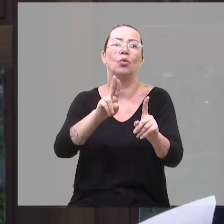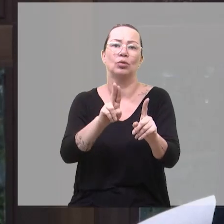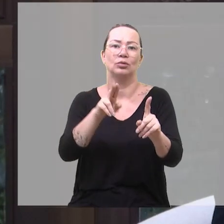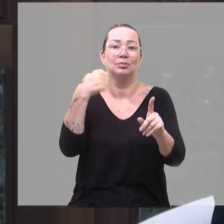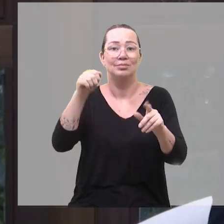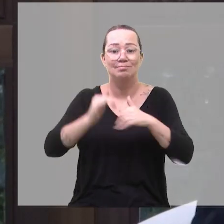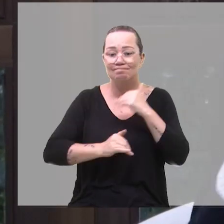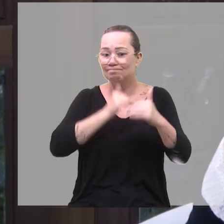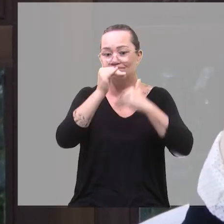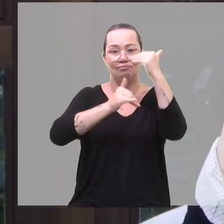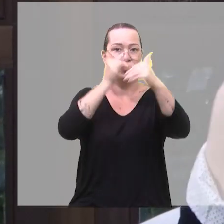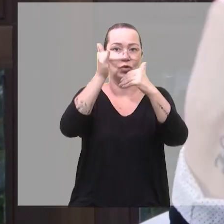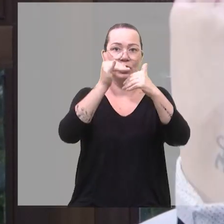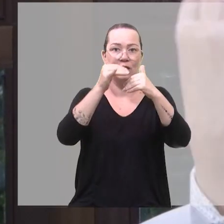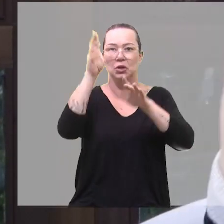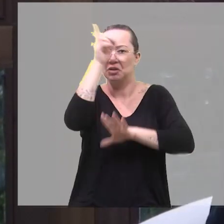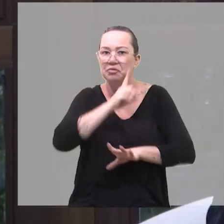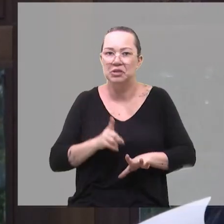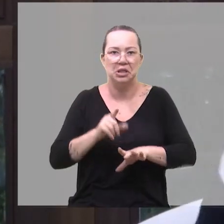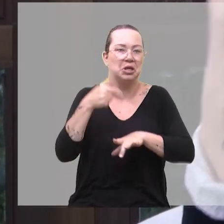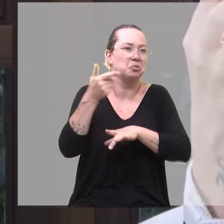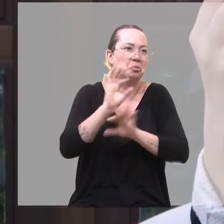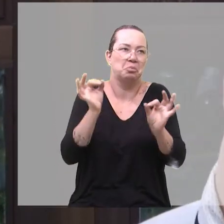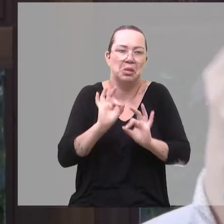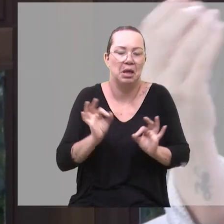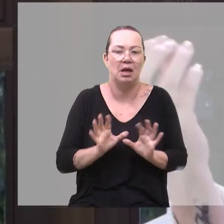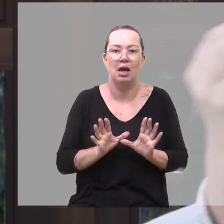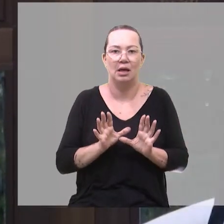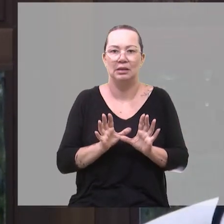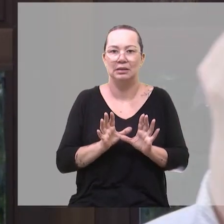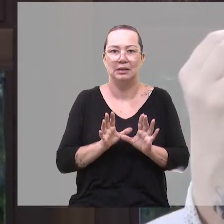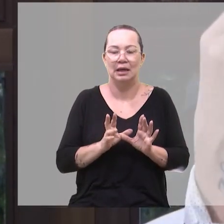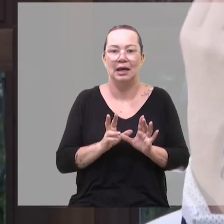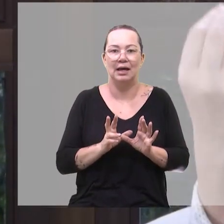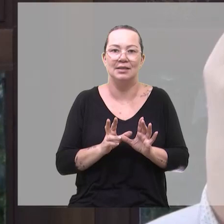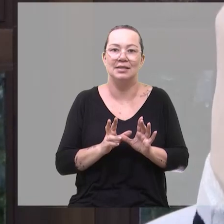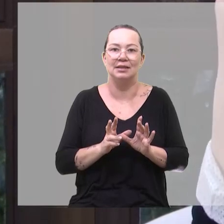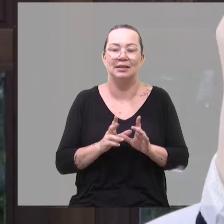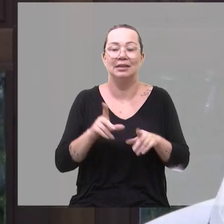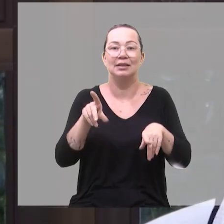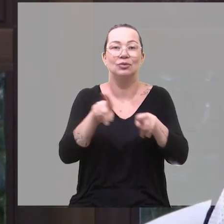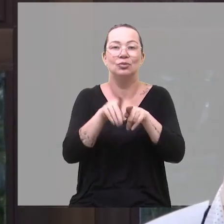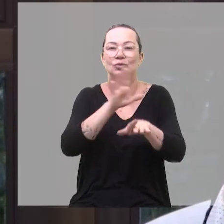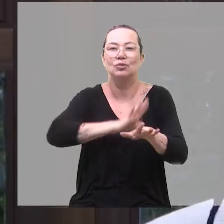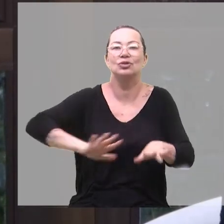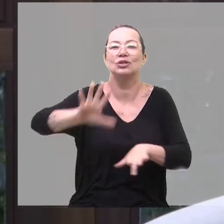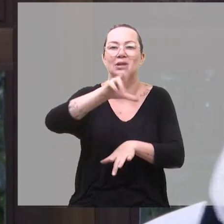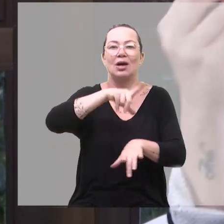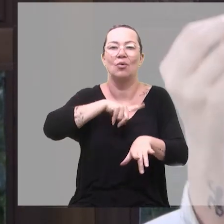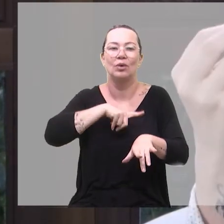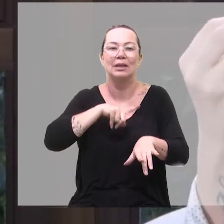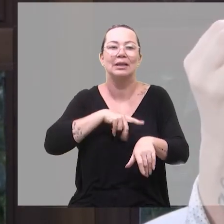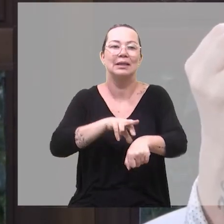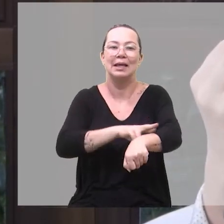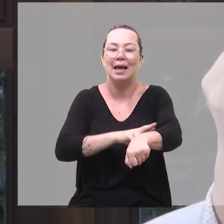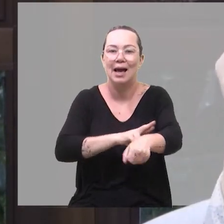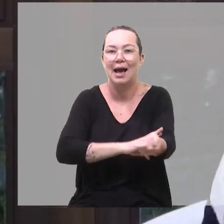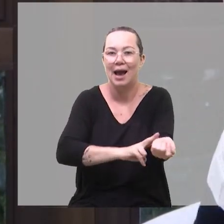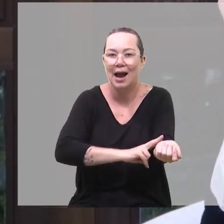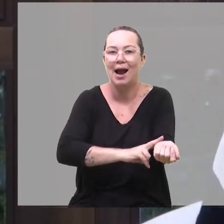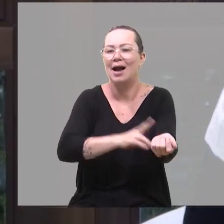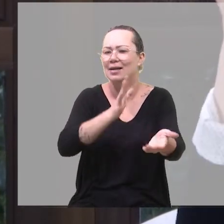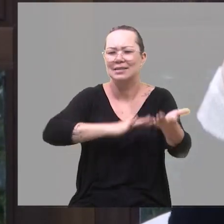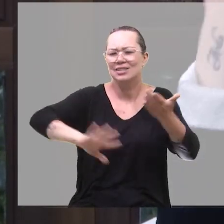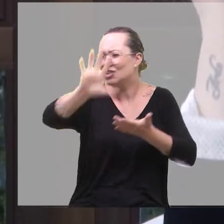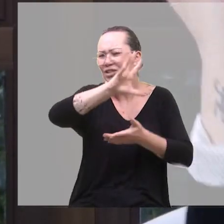da ONU. A gente precisa evoluir para que, com deficiência, sem deficiência, questões de raça, de gênero, para que todo mundo possa,